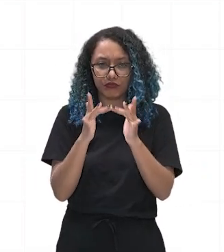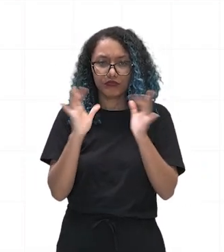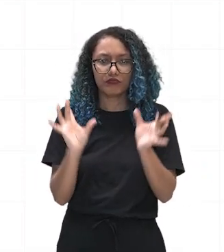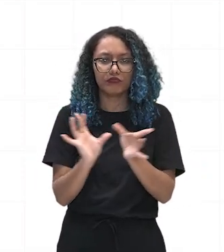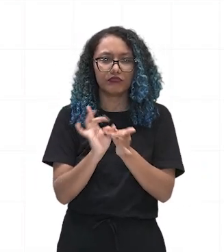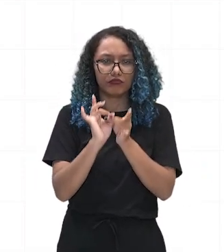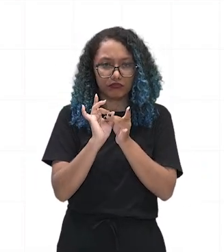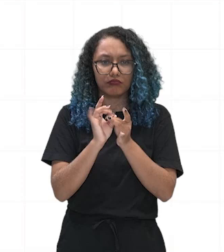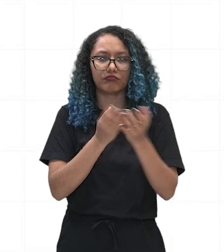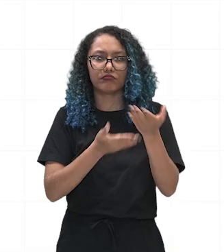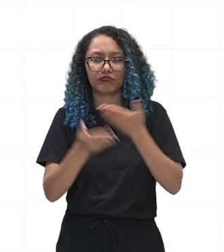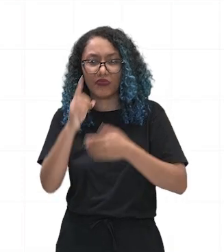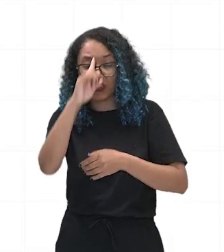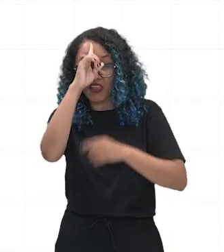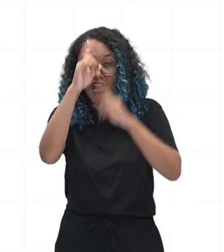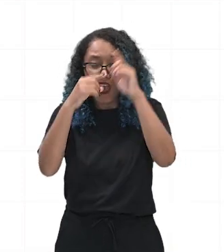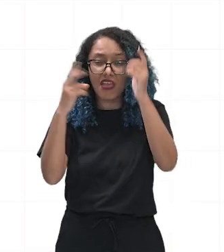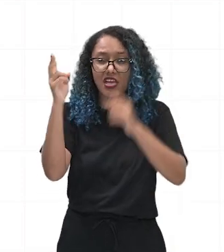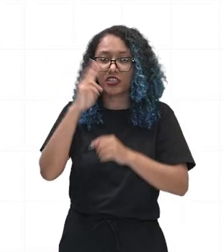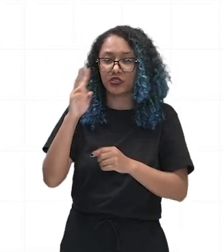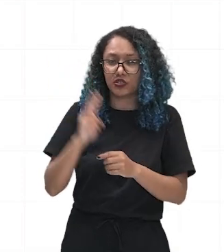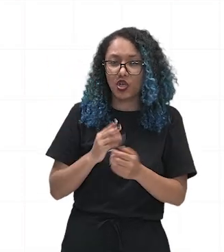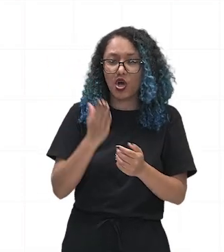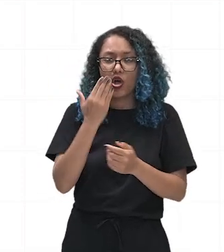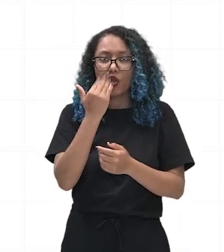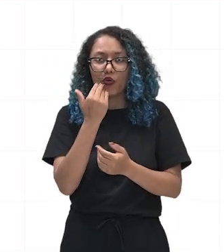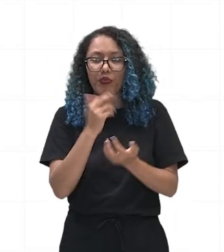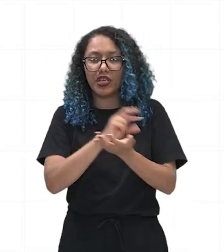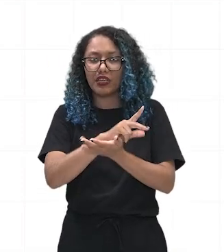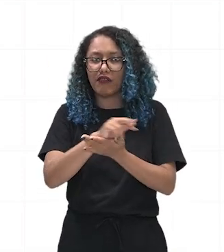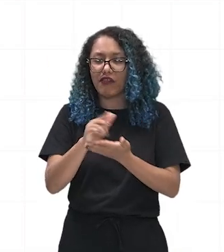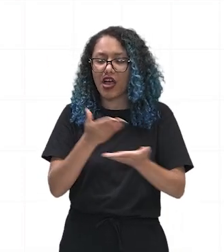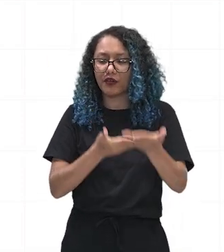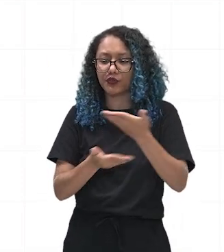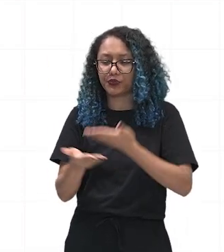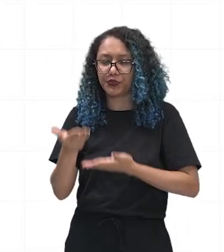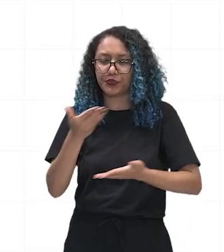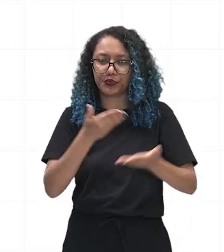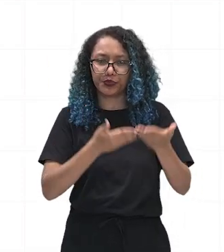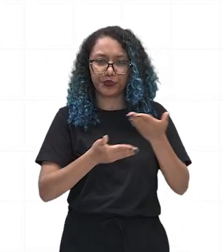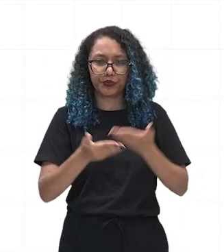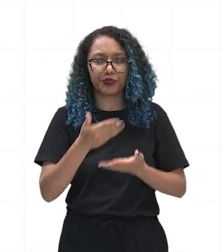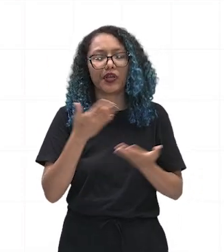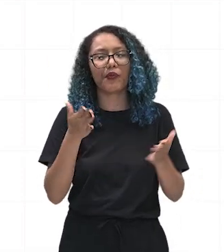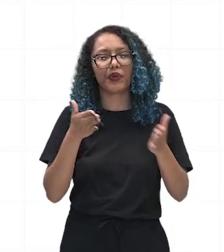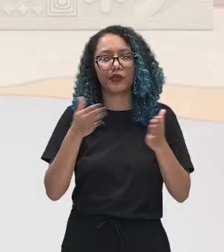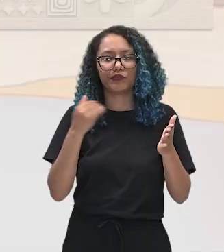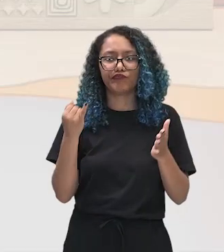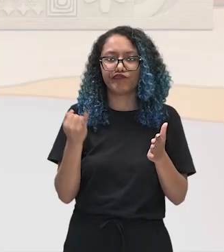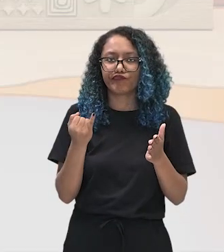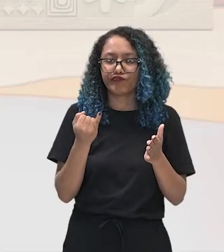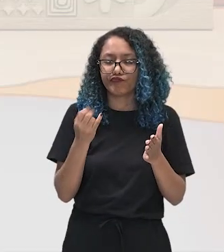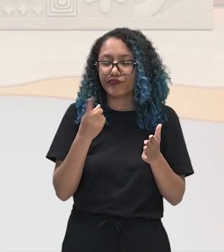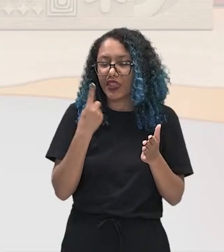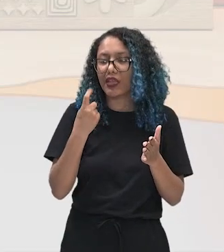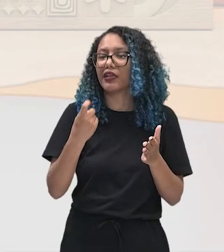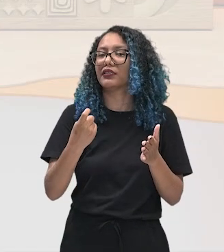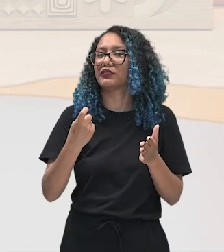ideias, histórias e até mesmo comidas. Foi uma época muito interessante, cheia